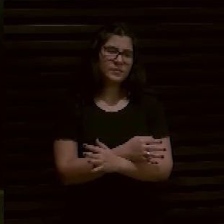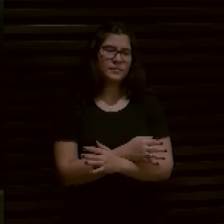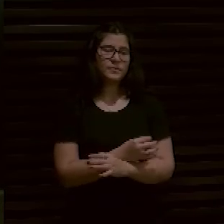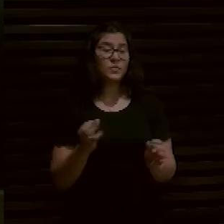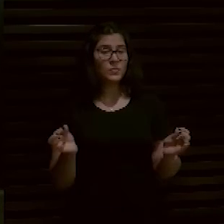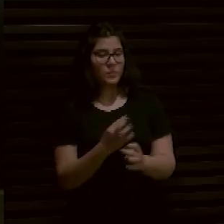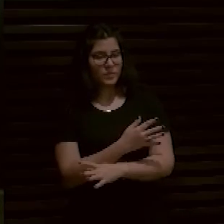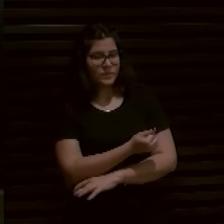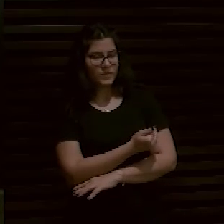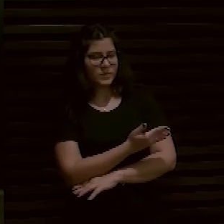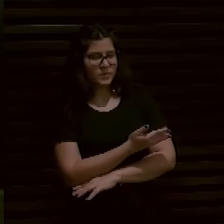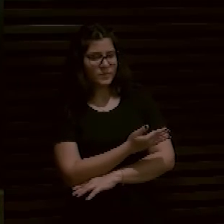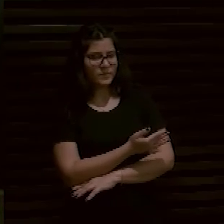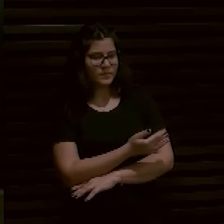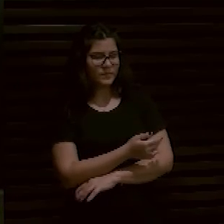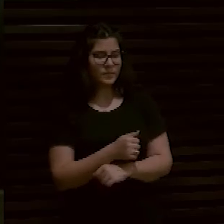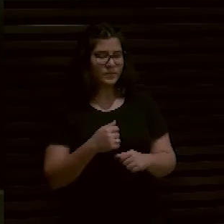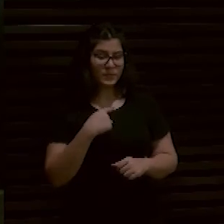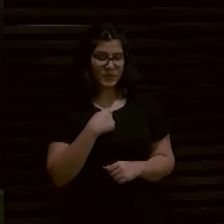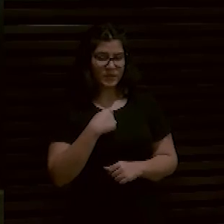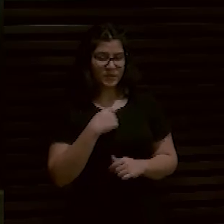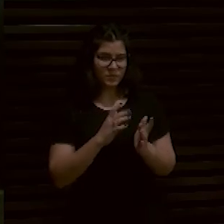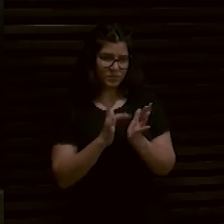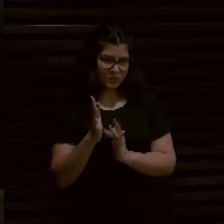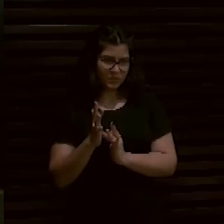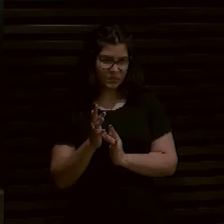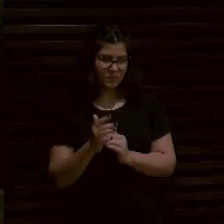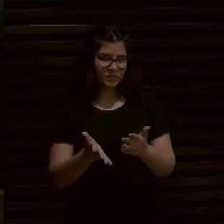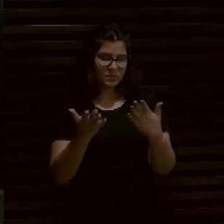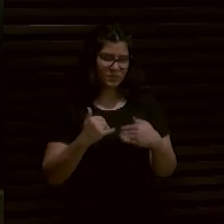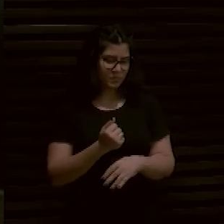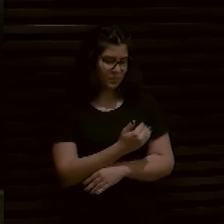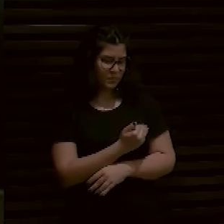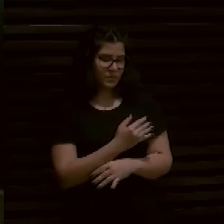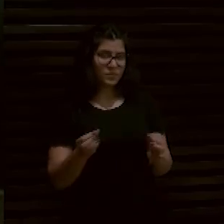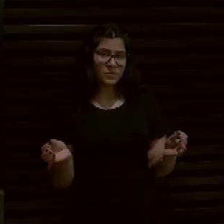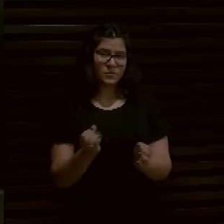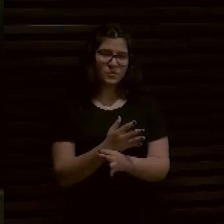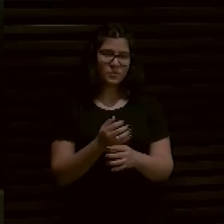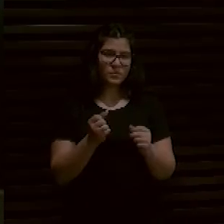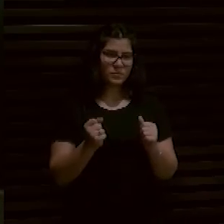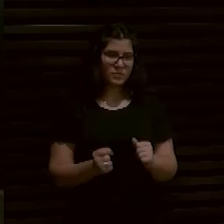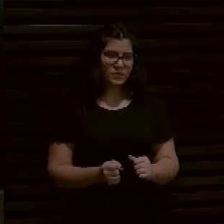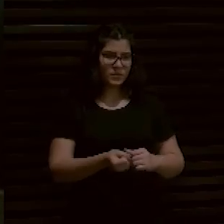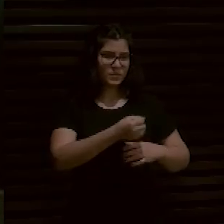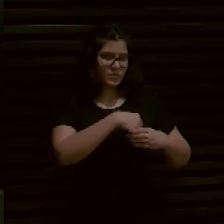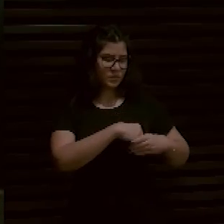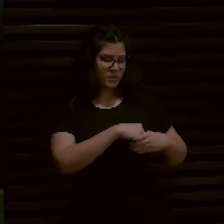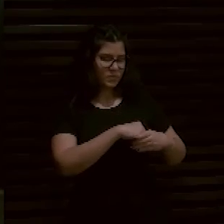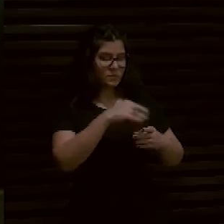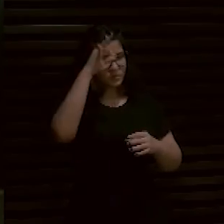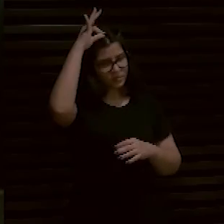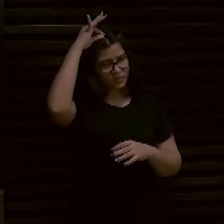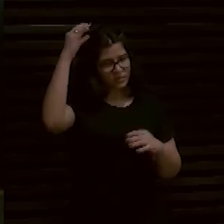novo coração. Eu lhes darei um coração novo e porei dentro de vocês um espírito